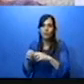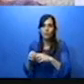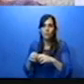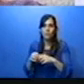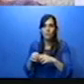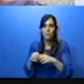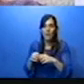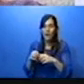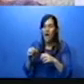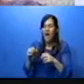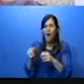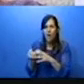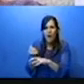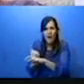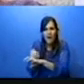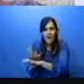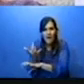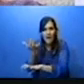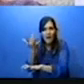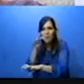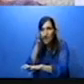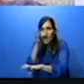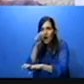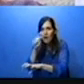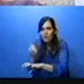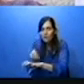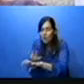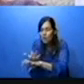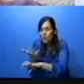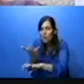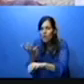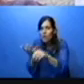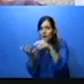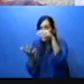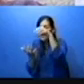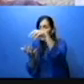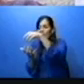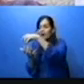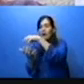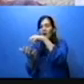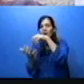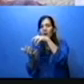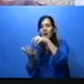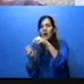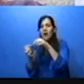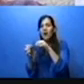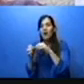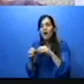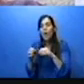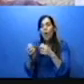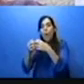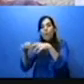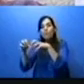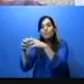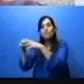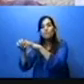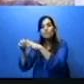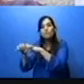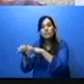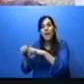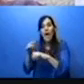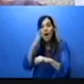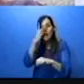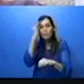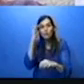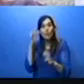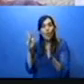o capim, que é uma região alta, e coloca os ovos lá. Os ovos eclodem, liberam larvas. E uma pessoa em contato com